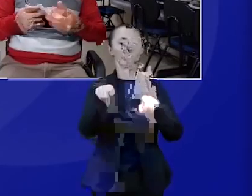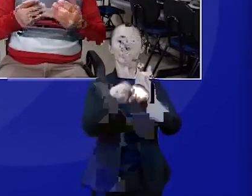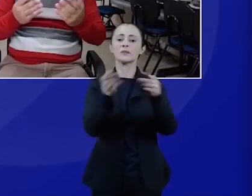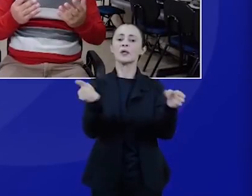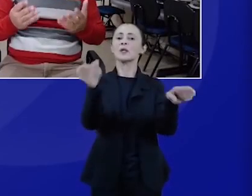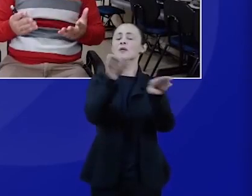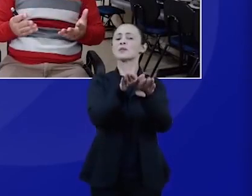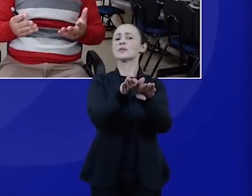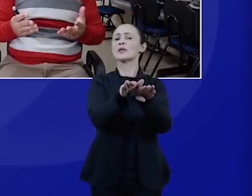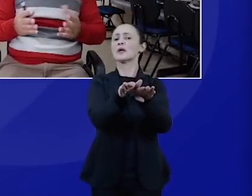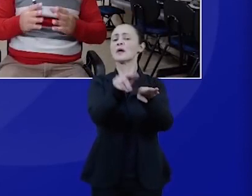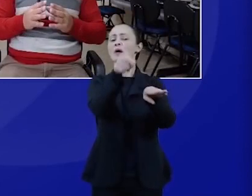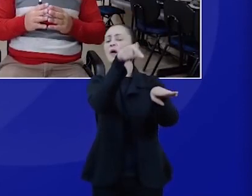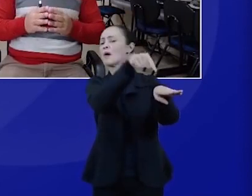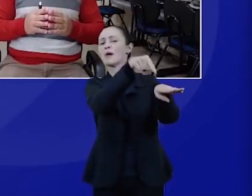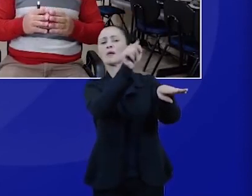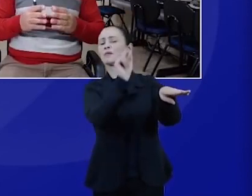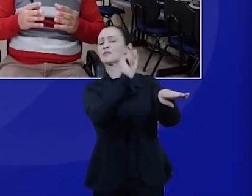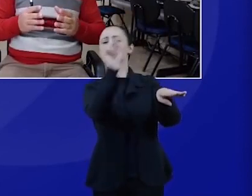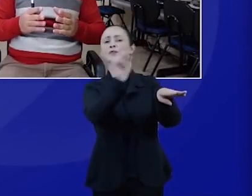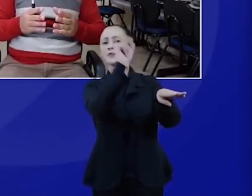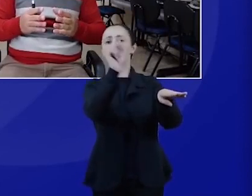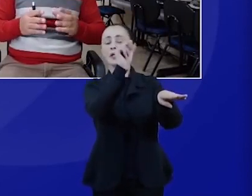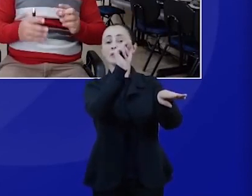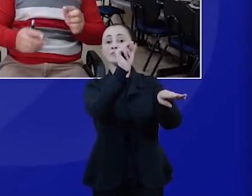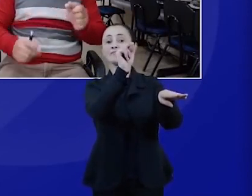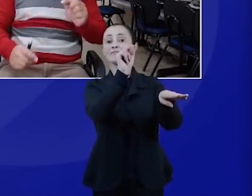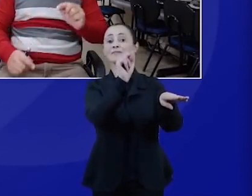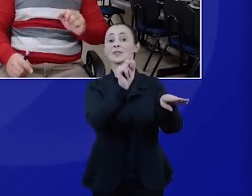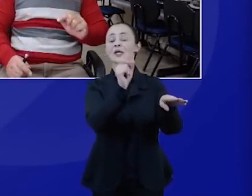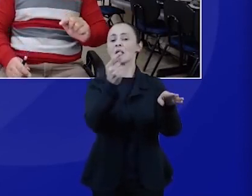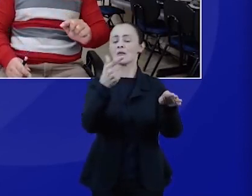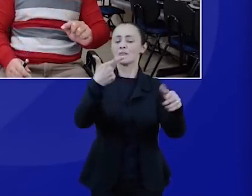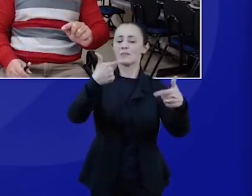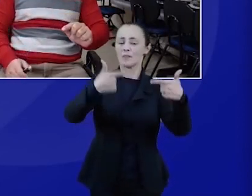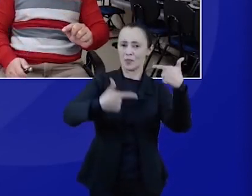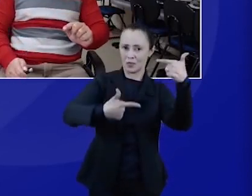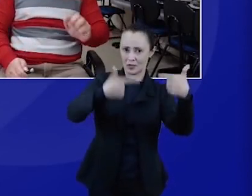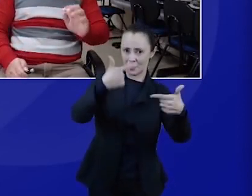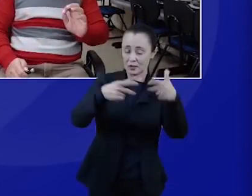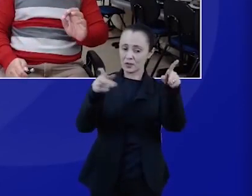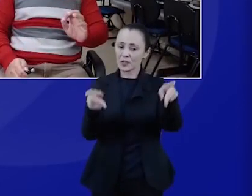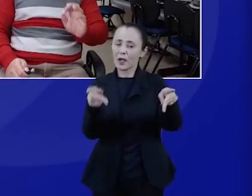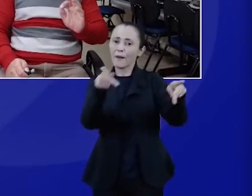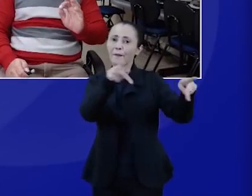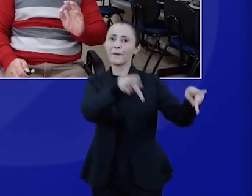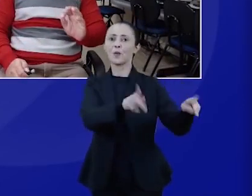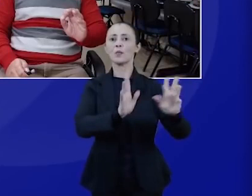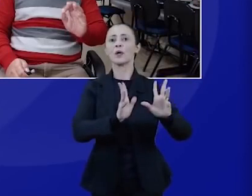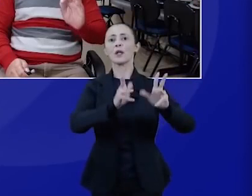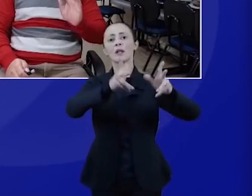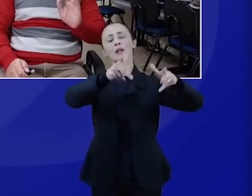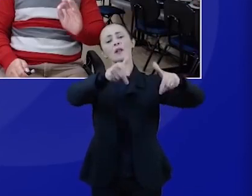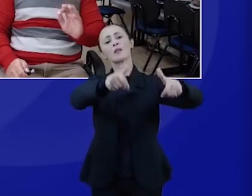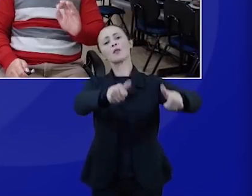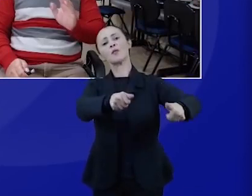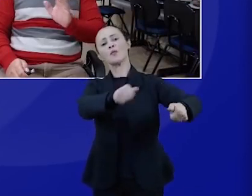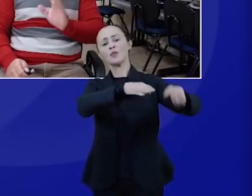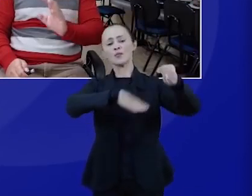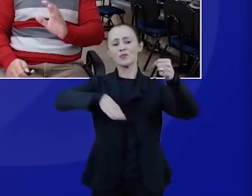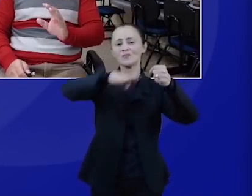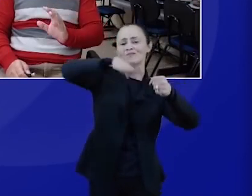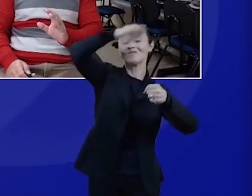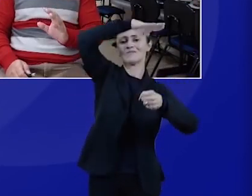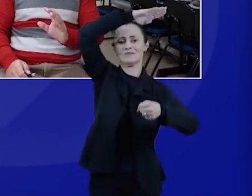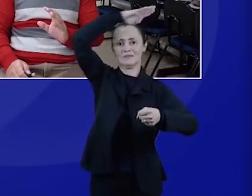mas a inclusão do quê? Visando a efetivação de políticas públicas em todos os níveis, etapas